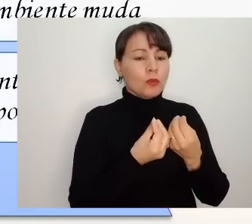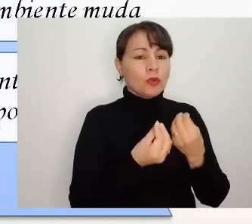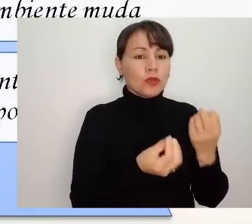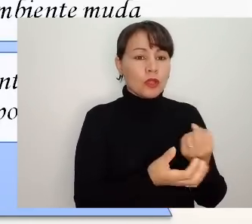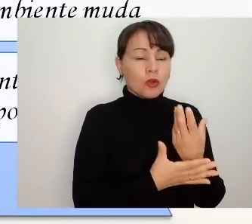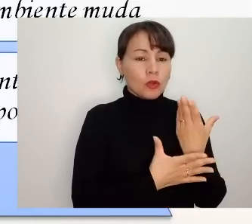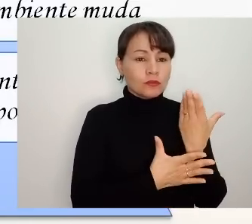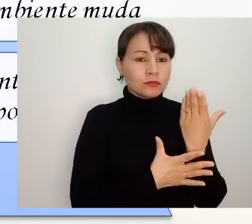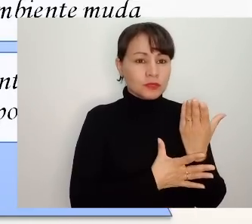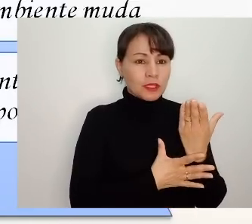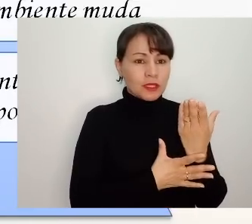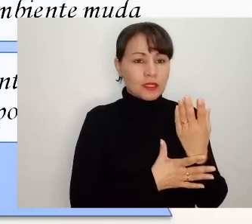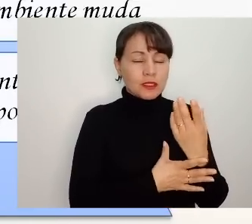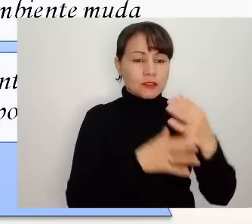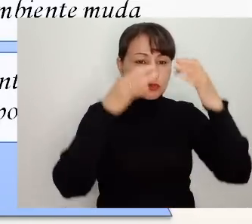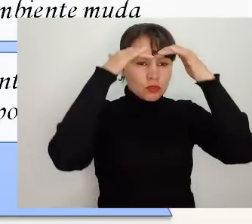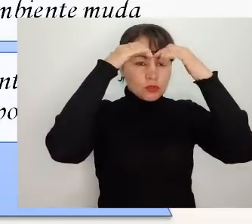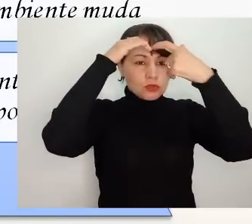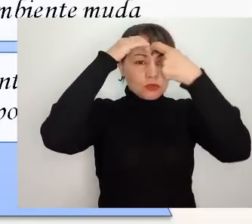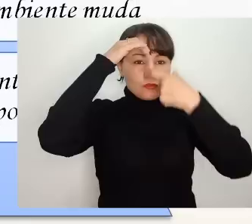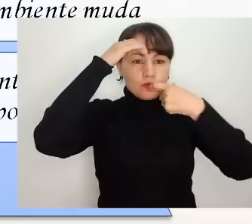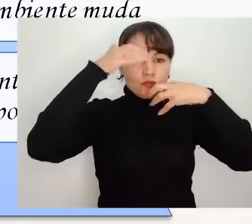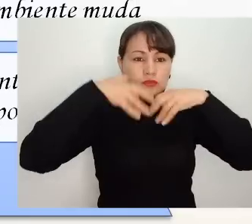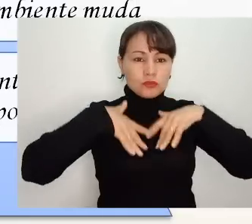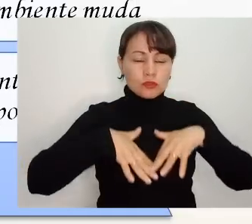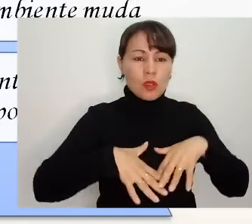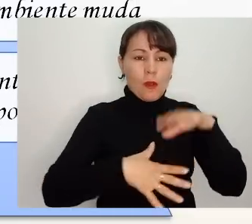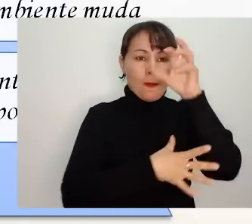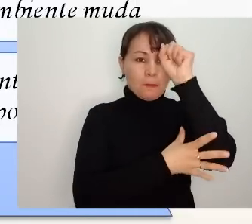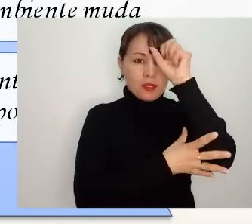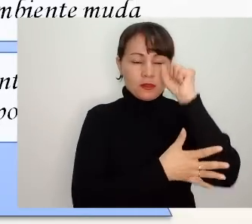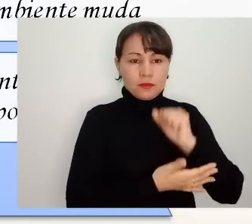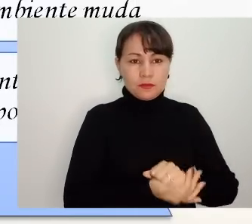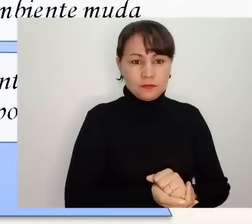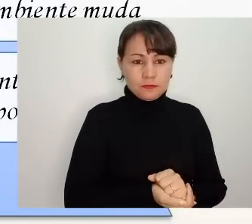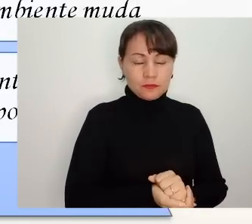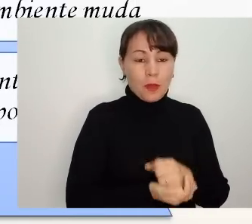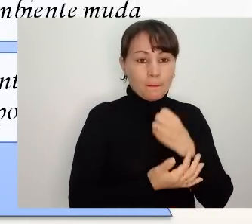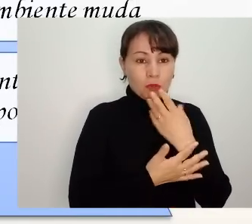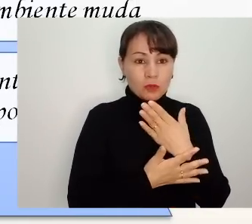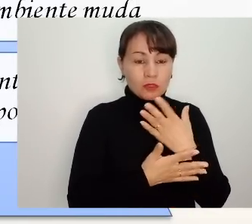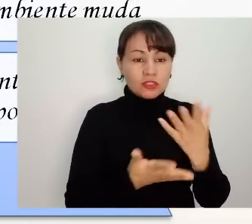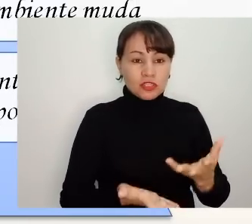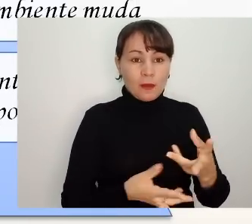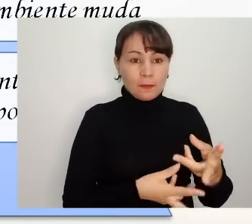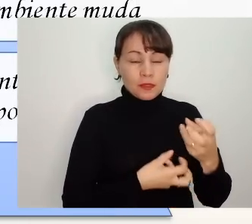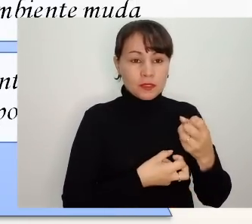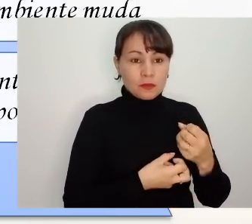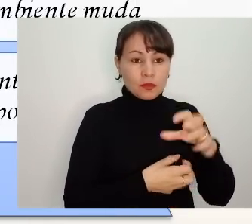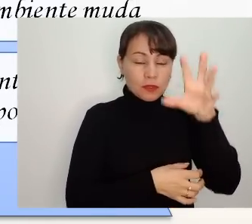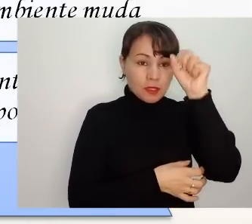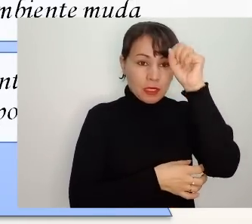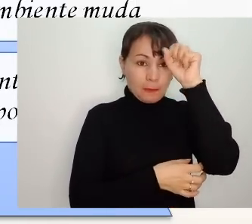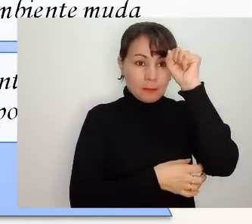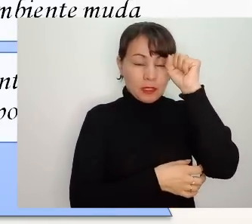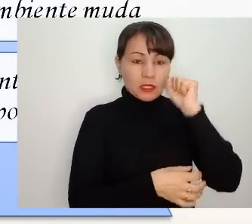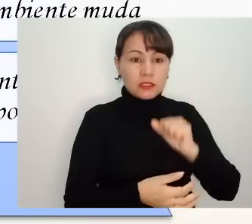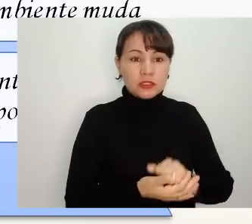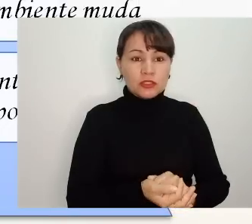forma que isso faz com que o nosso sistema nervoso central aprenda? Bom, a gente já viu que ele